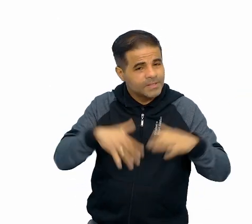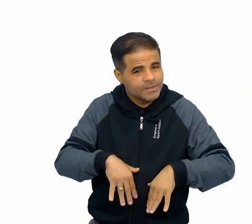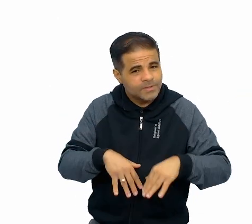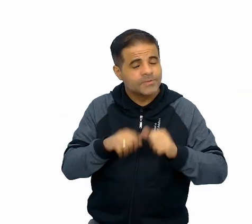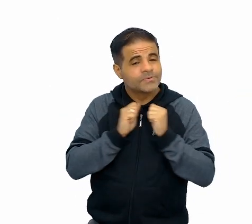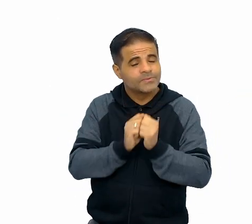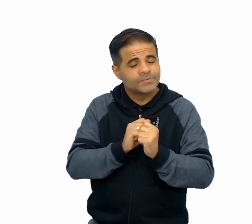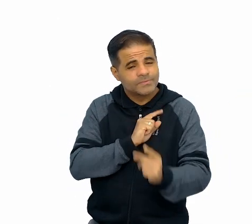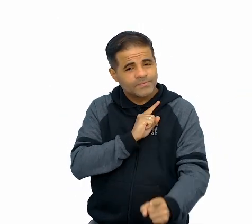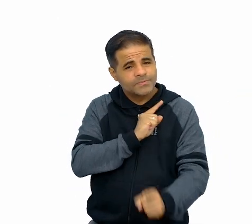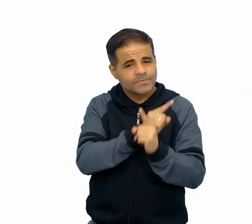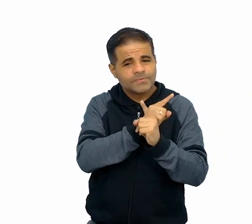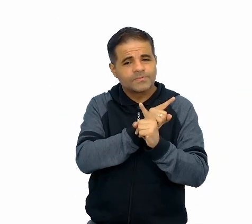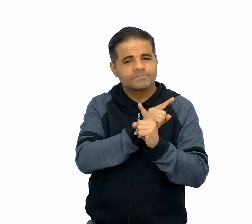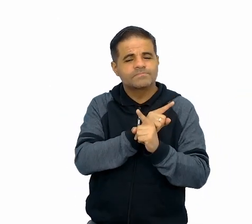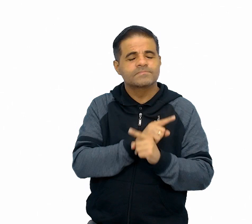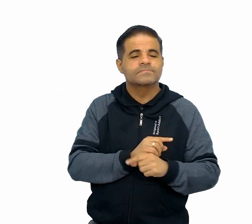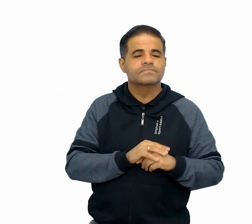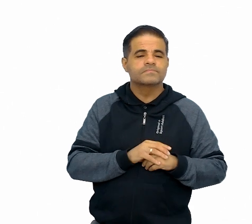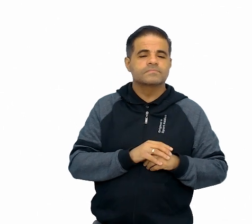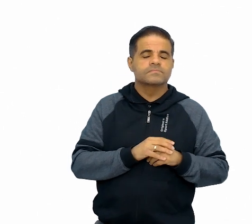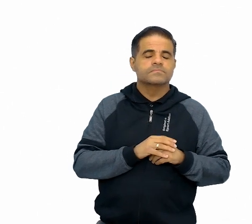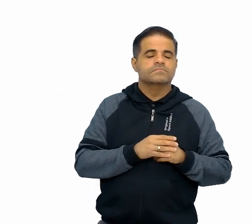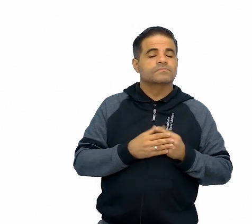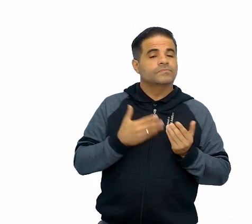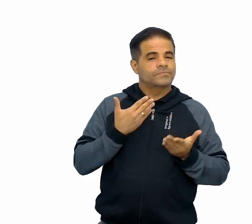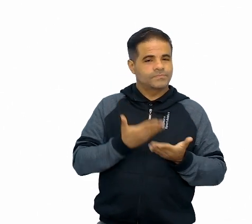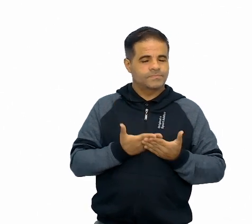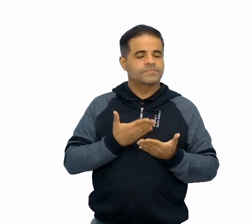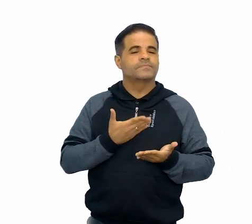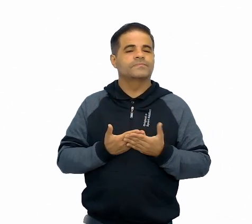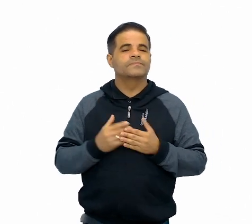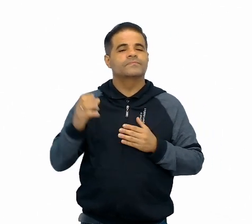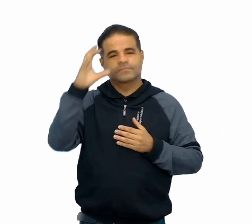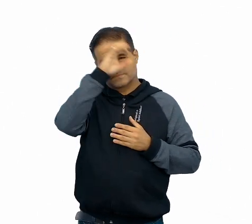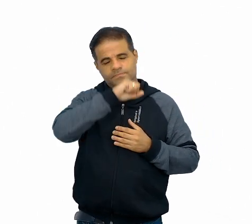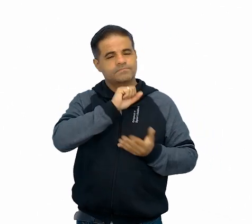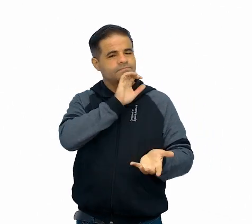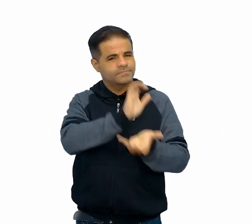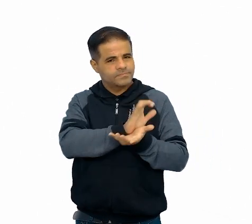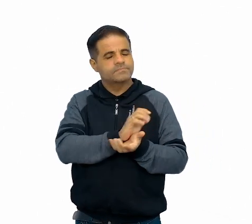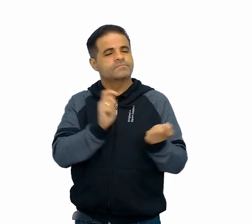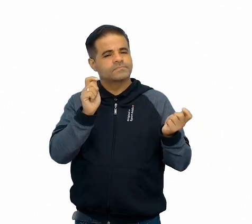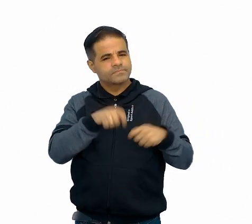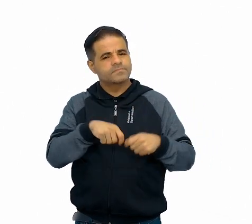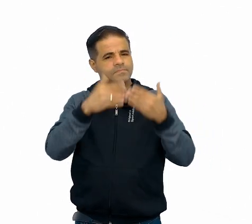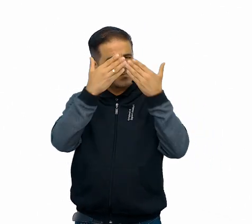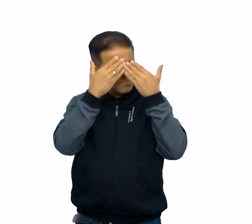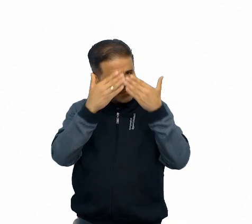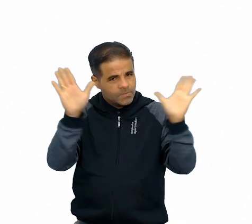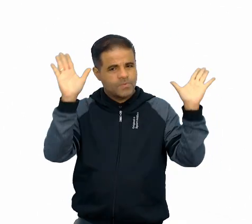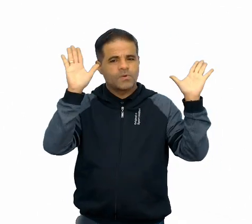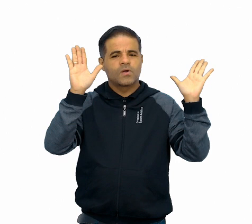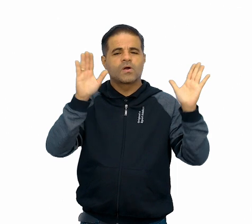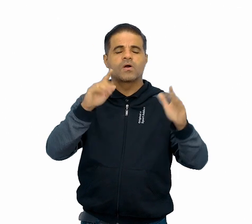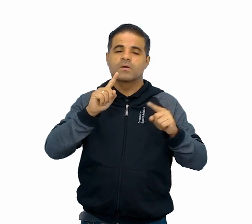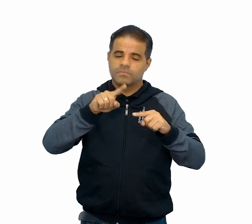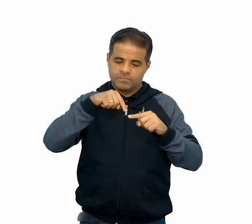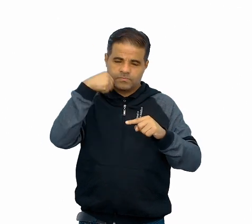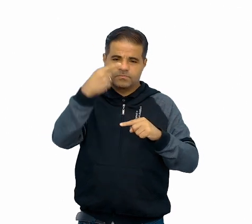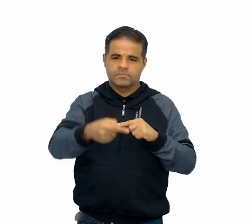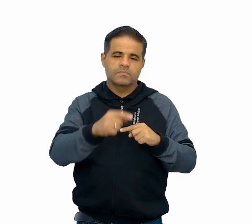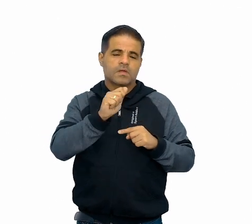de hoje, que esse estudo e aprendizado coletivo possa se ampliar no momento seguinte